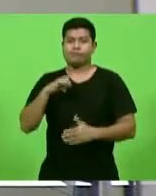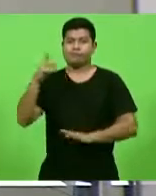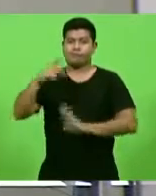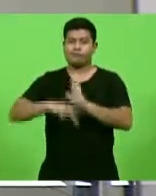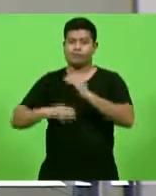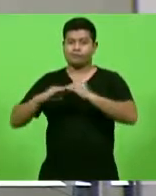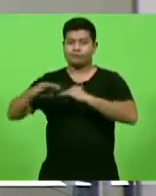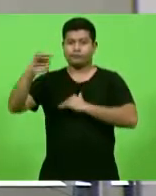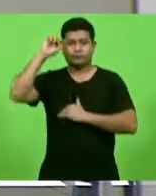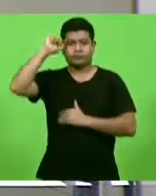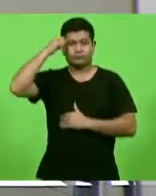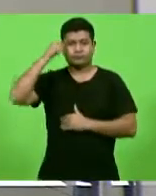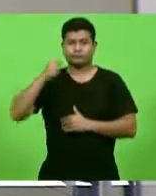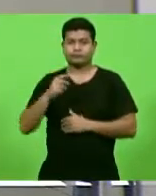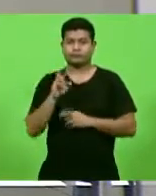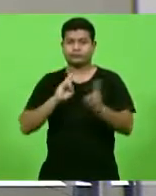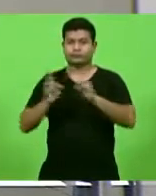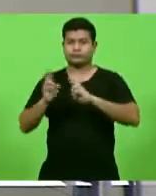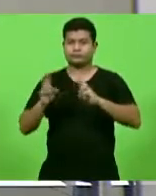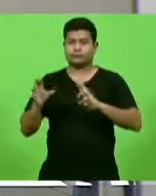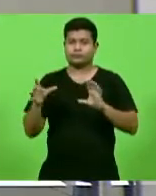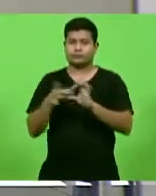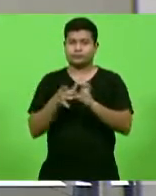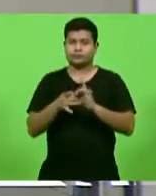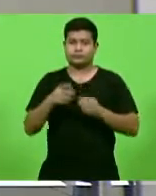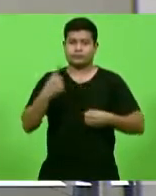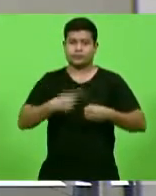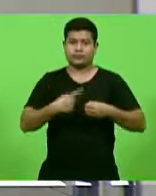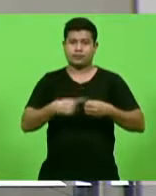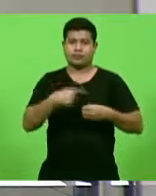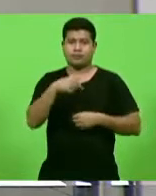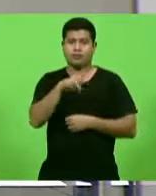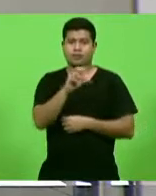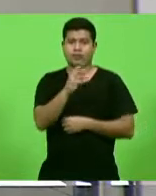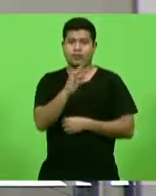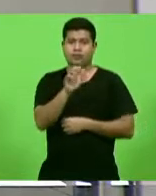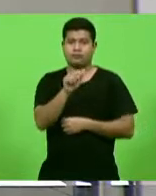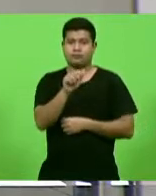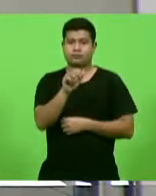de pavimentação do trecho da rodovia que liga os municípios de Guatambu do Sul,